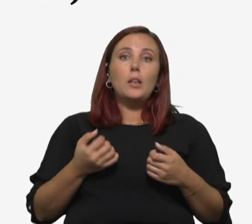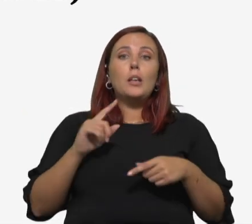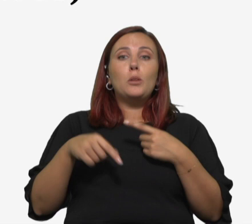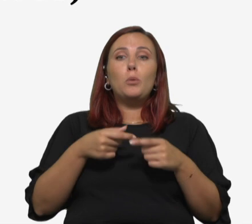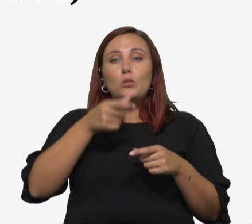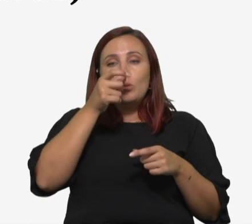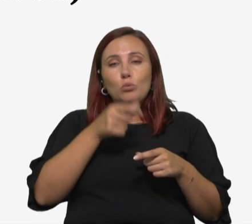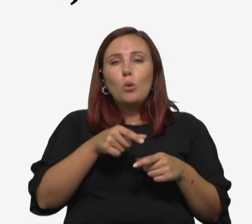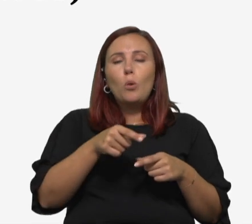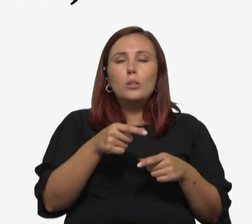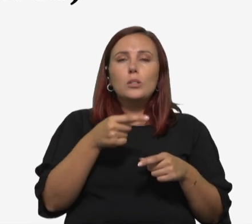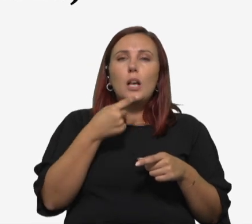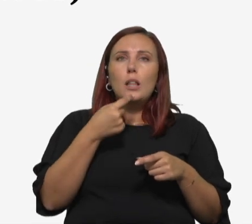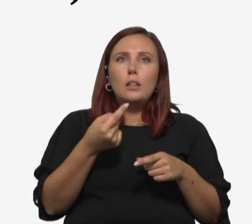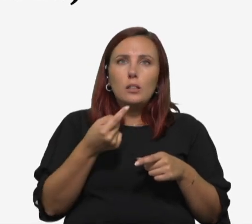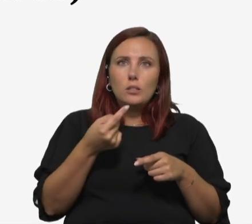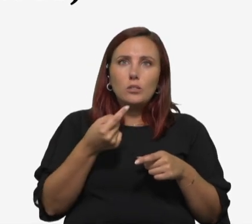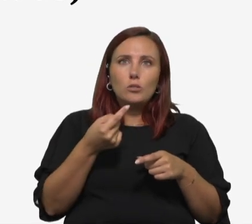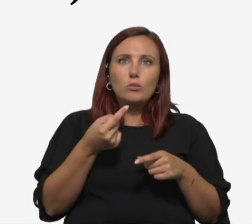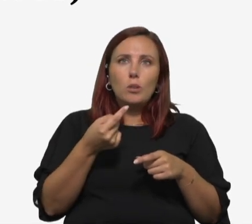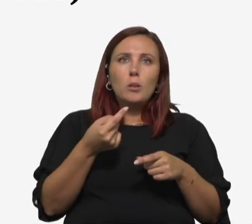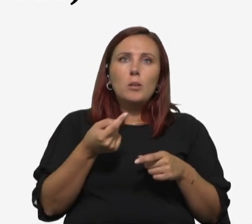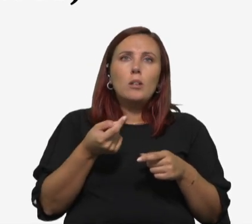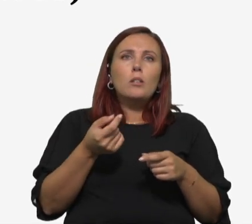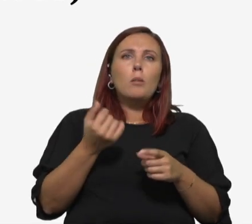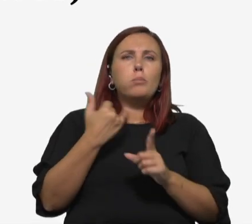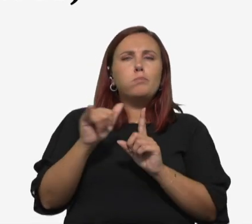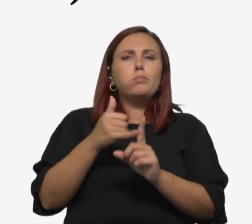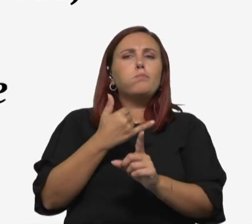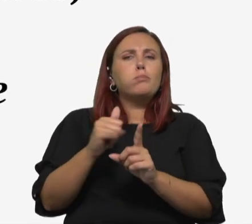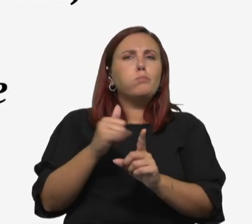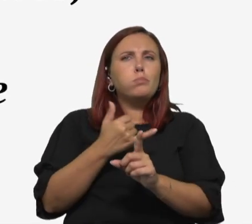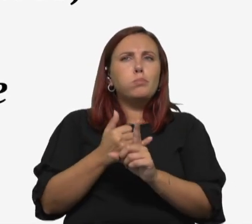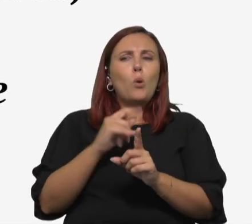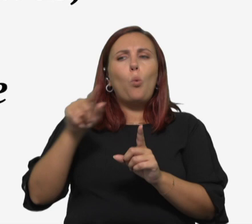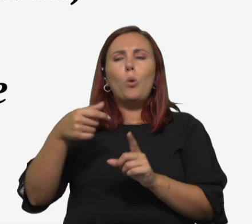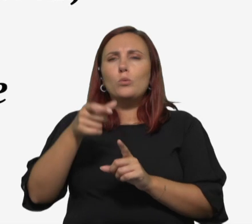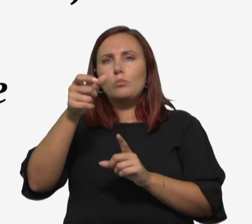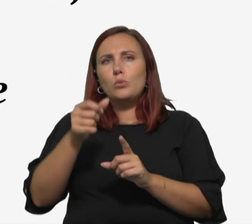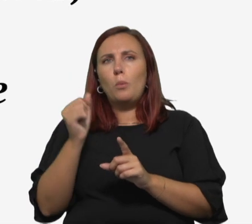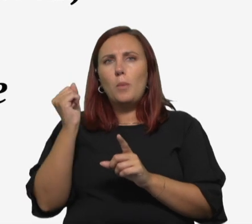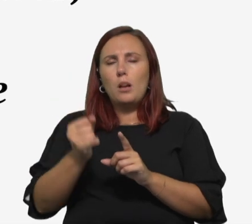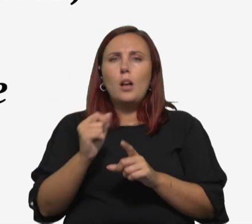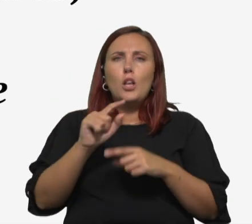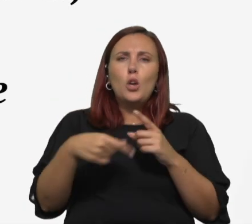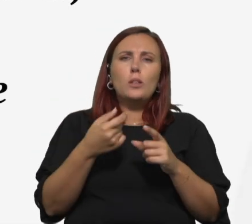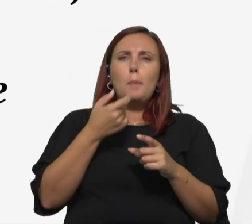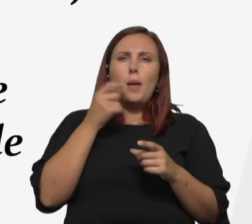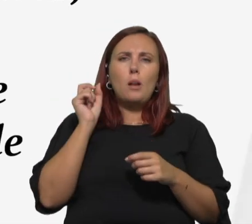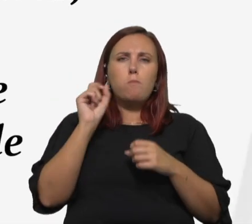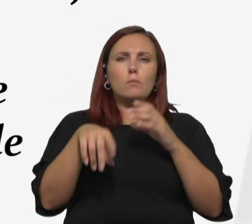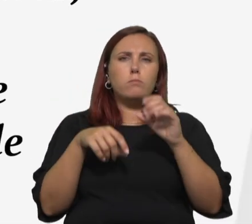vinhateiros, porém, lançando mão dos servos, espancaram um, mataram outro e a outro